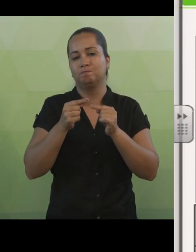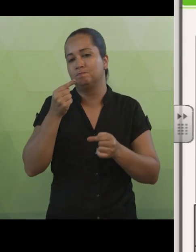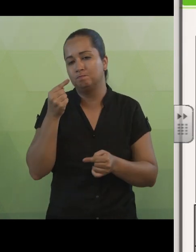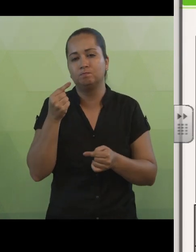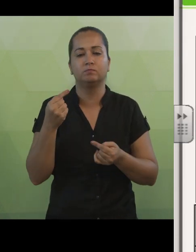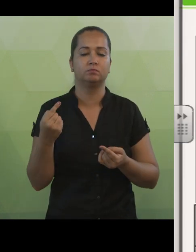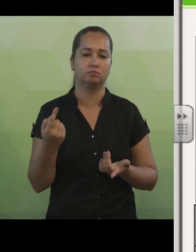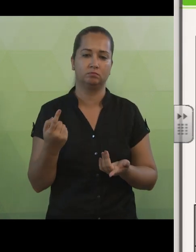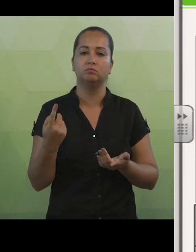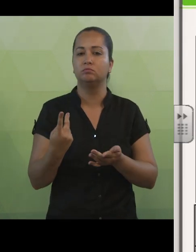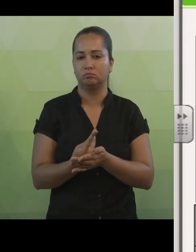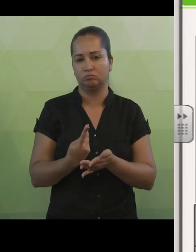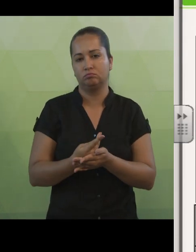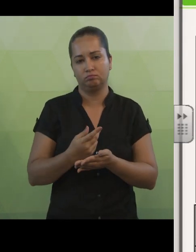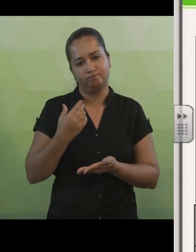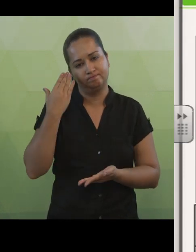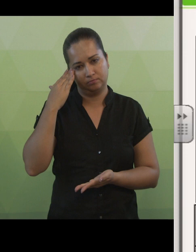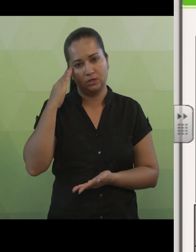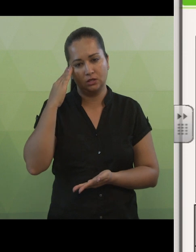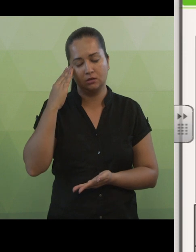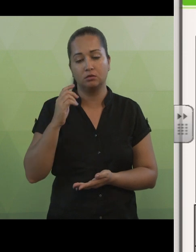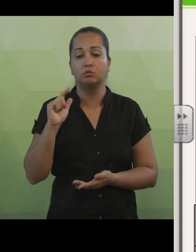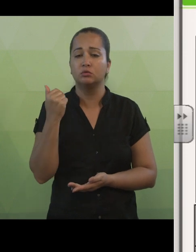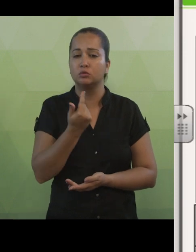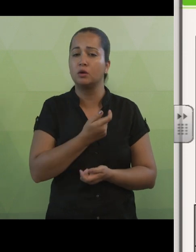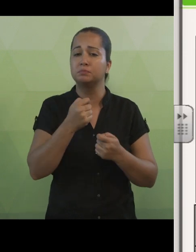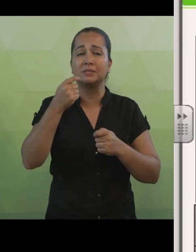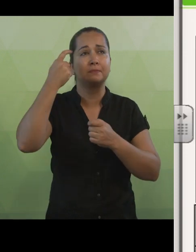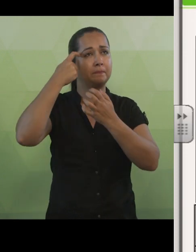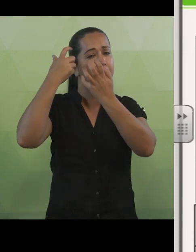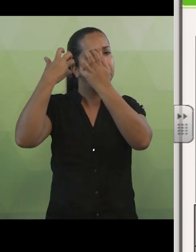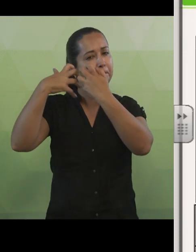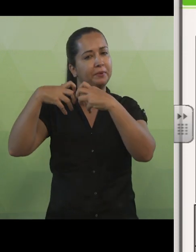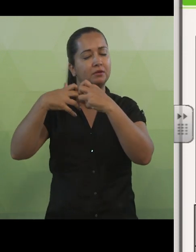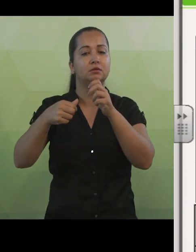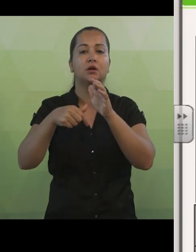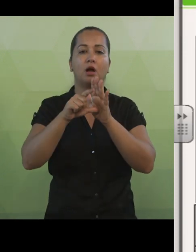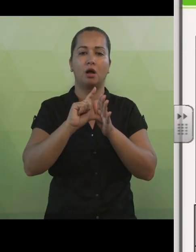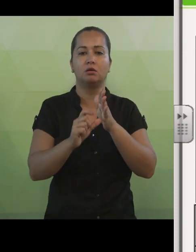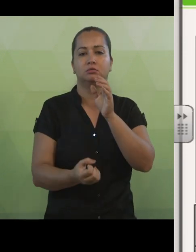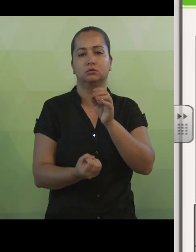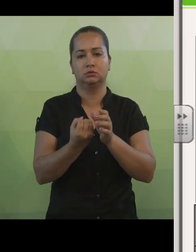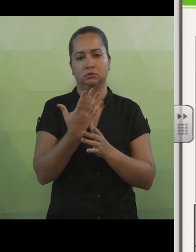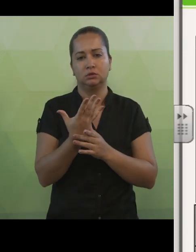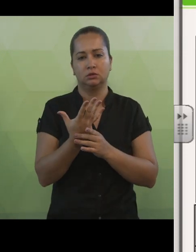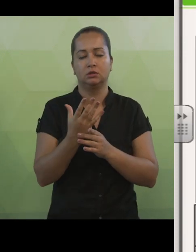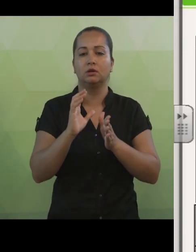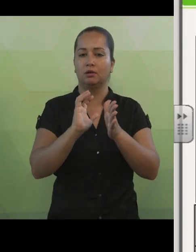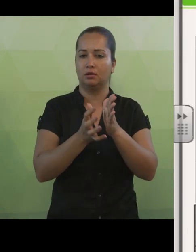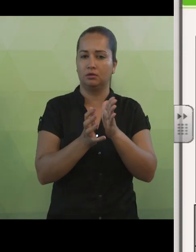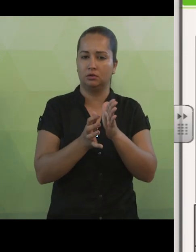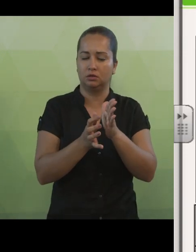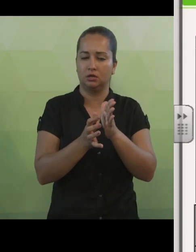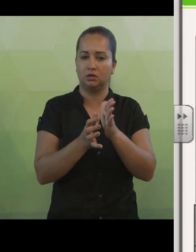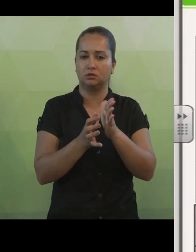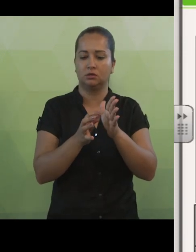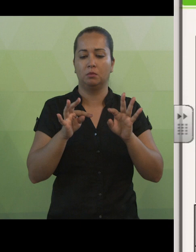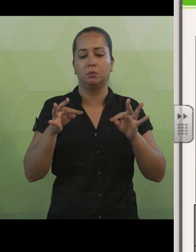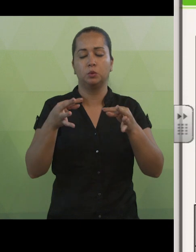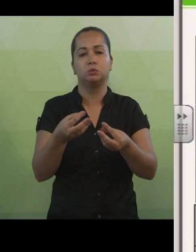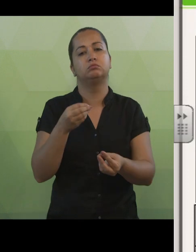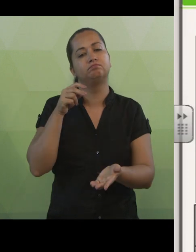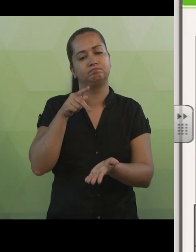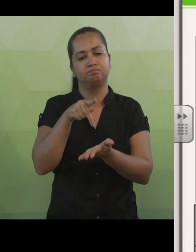são corretas e por aí vai. Então, nós precisamos criar tudo isso e pensar nisso antes da criação dos dados, para que o banco de dados seja real,